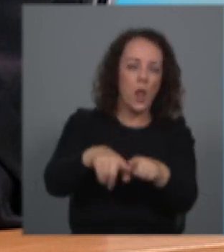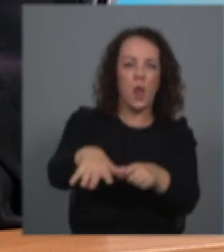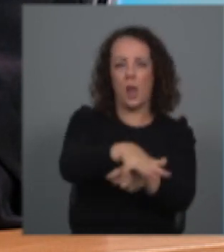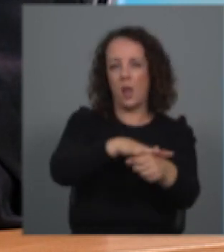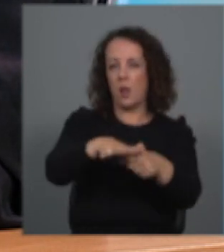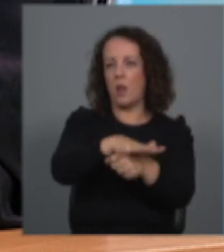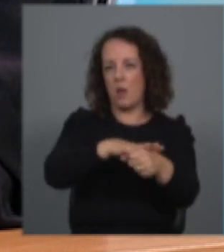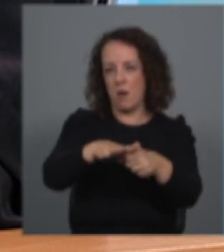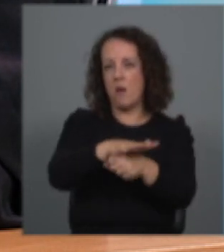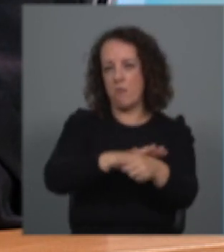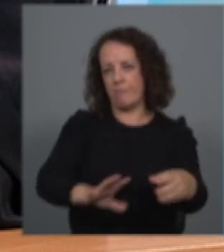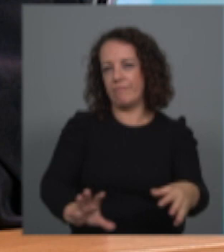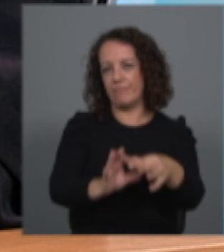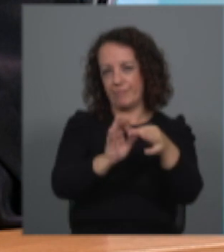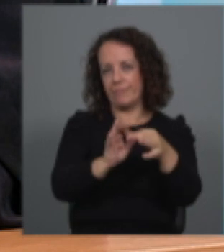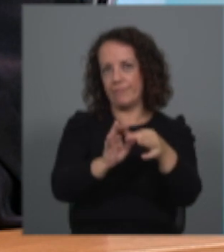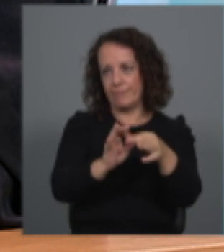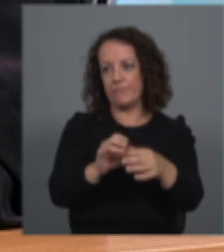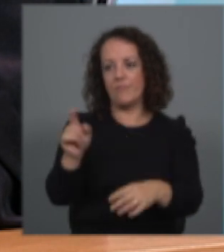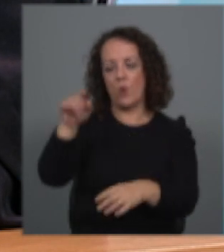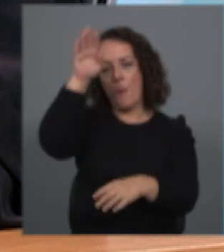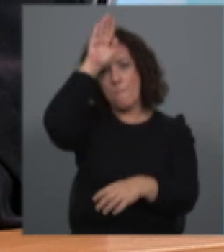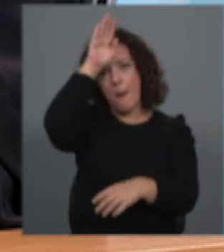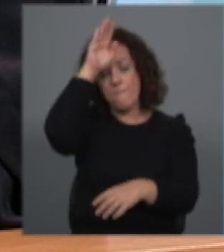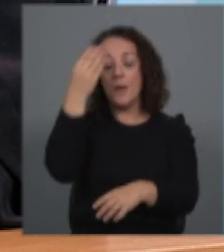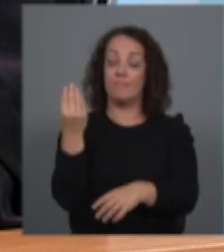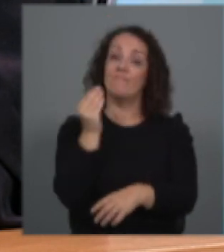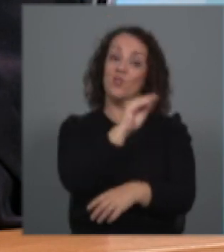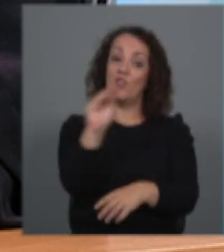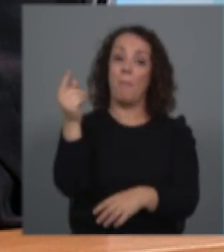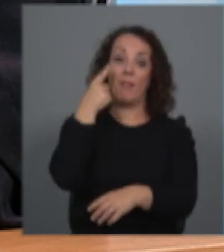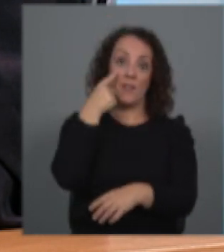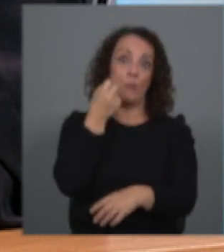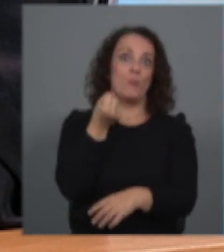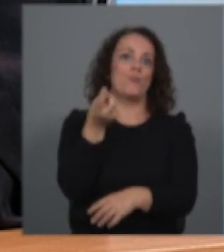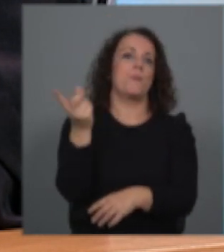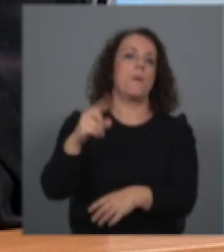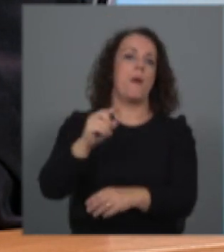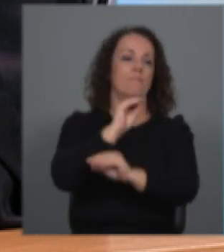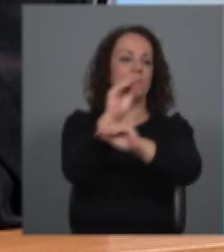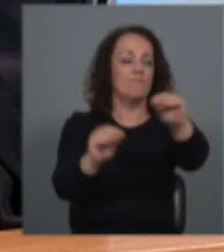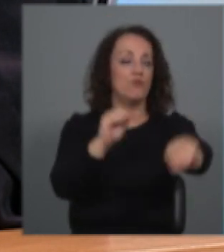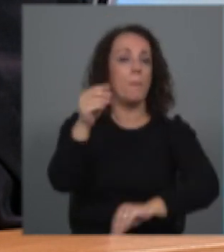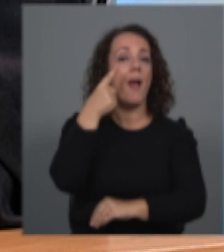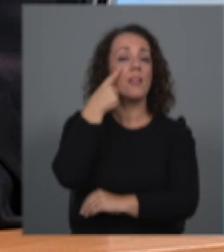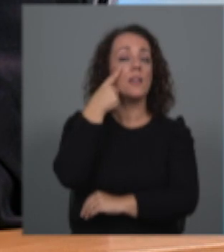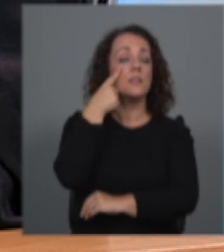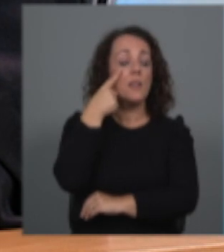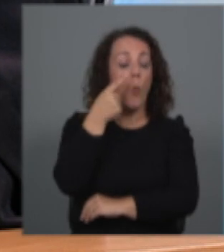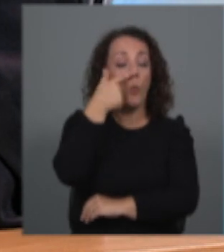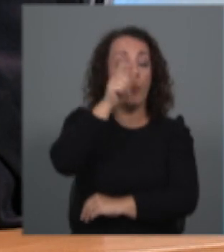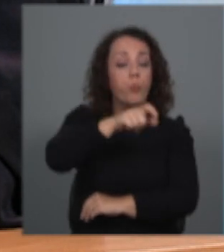chamada, nesse tempo, e o Papa Francisco nos lembra muitas vezes, uma atenção aos